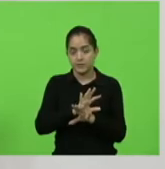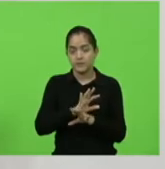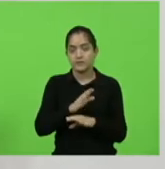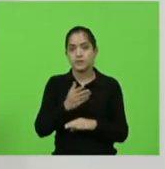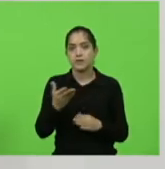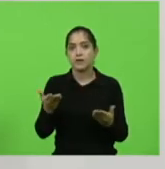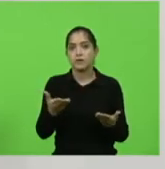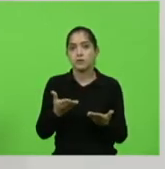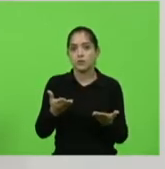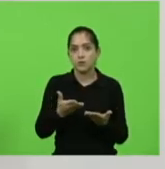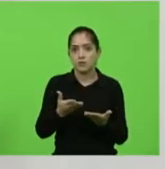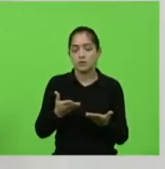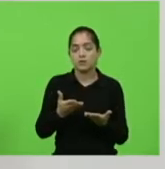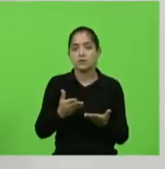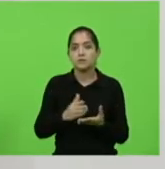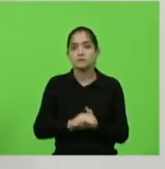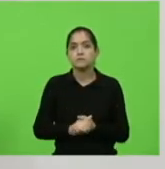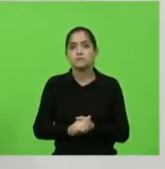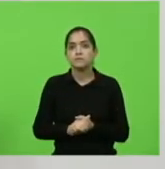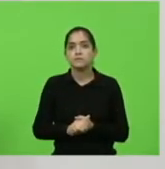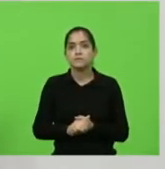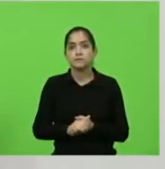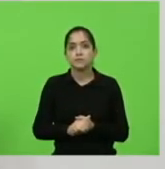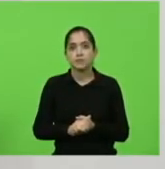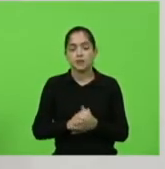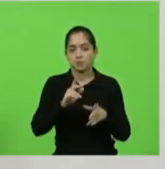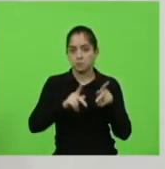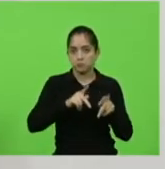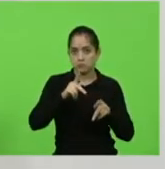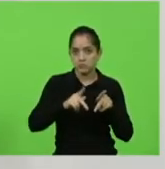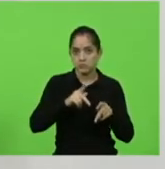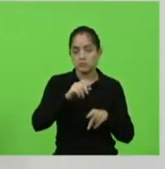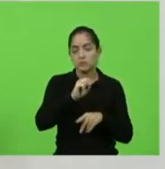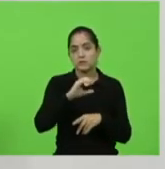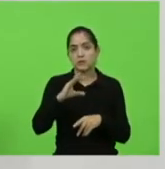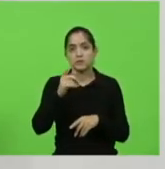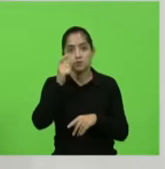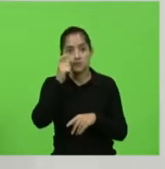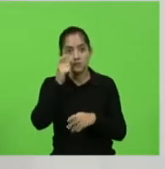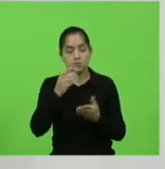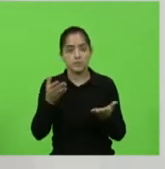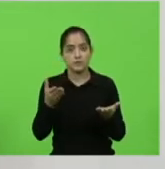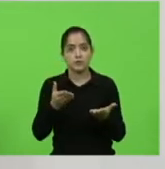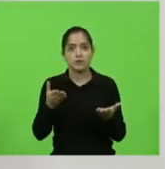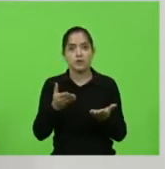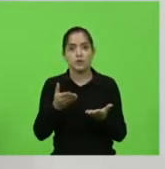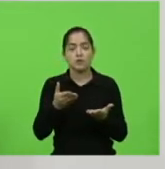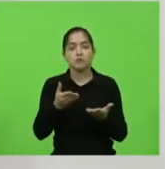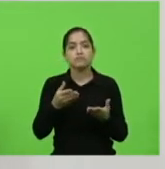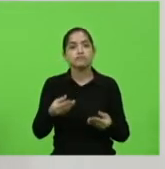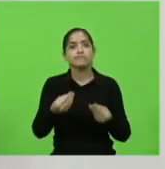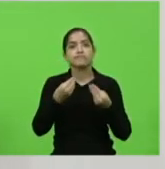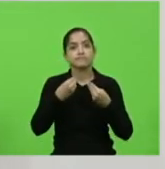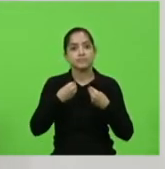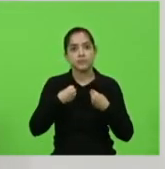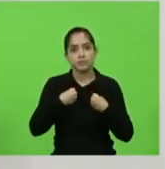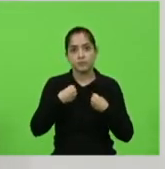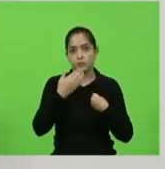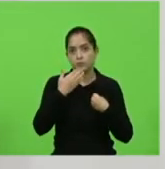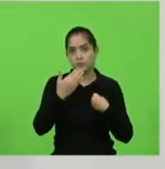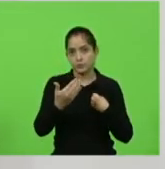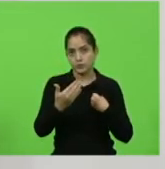deputados, população catarinense, público que nos acompanha, eu recebi uma demanda